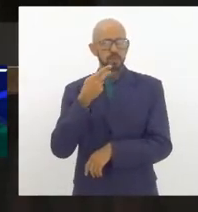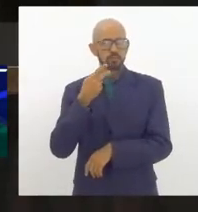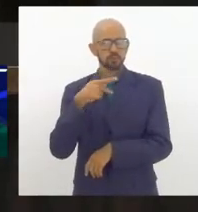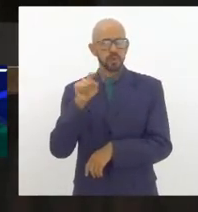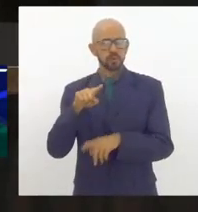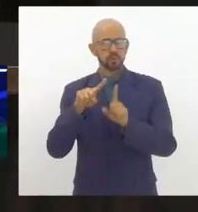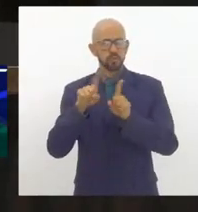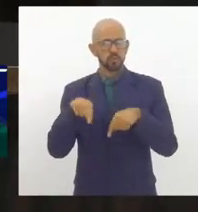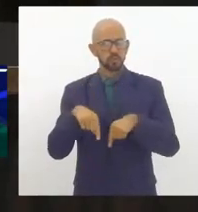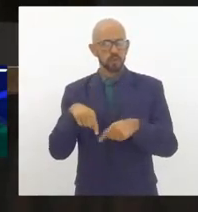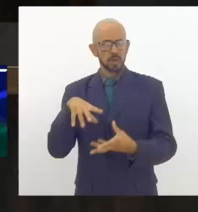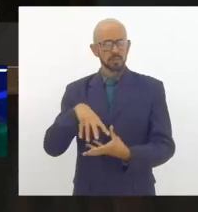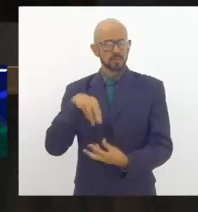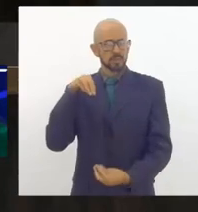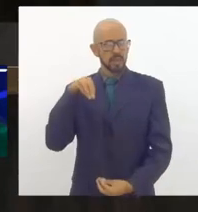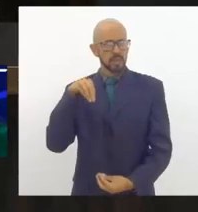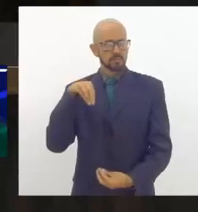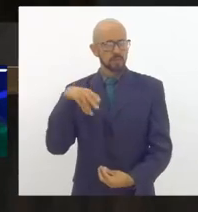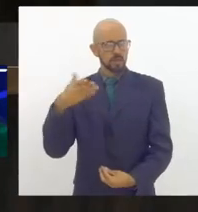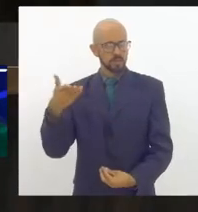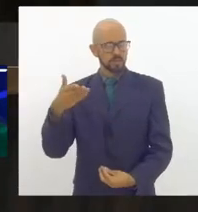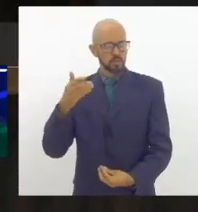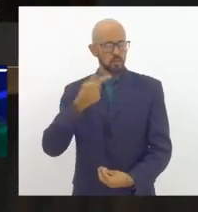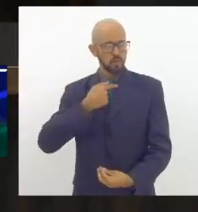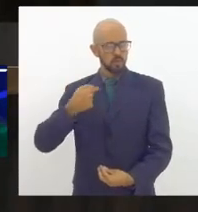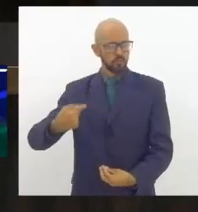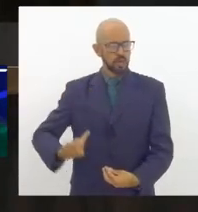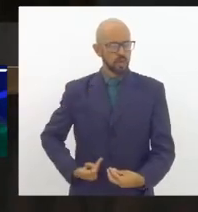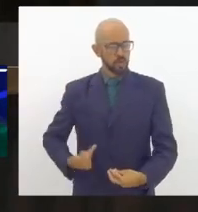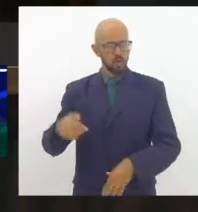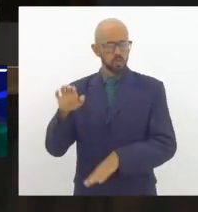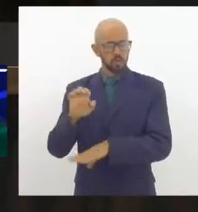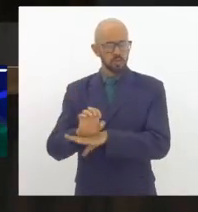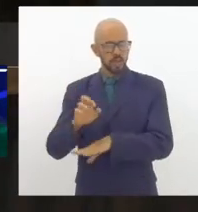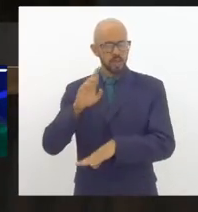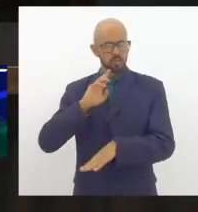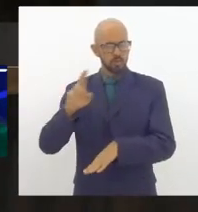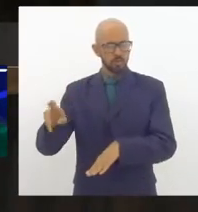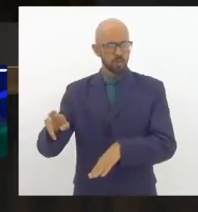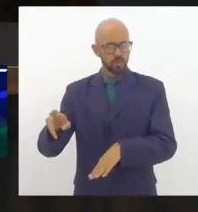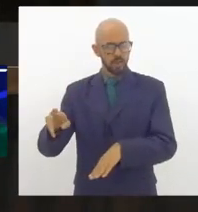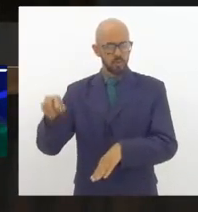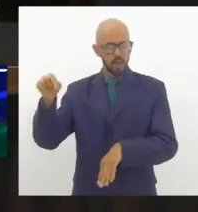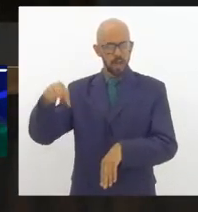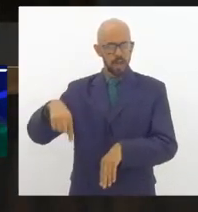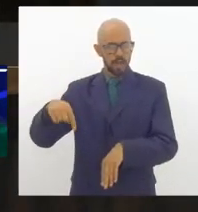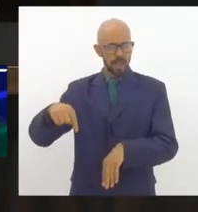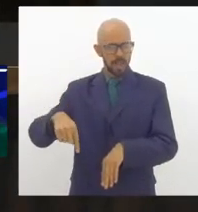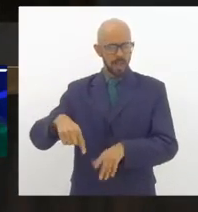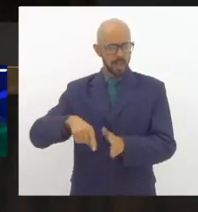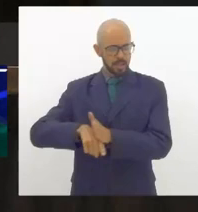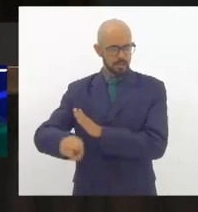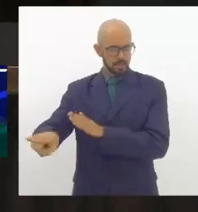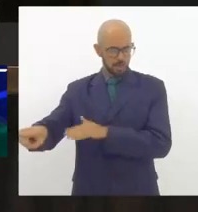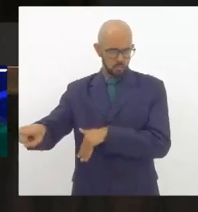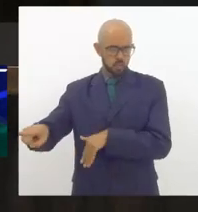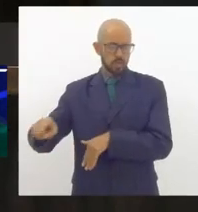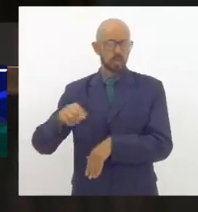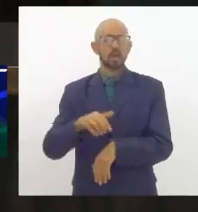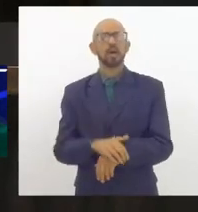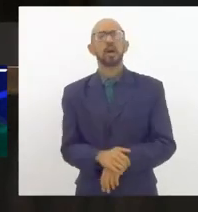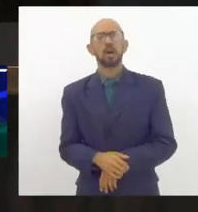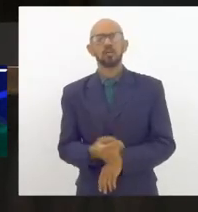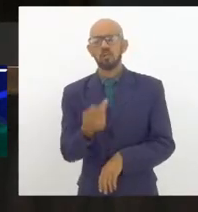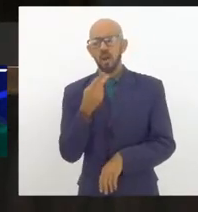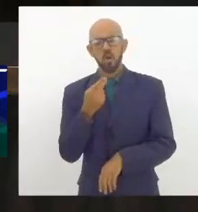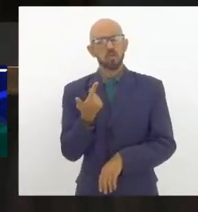fantasmas e o governador do Estado em resposta a esta indagação disse